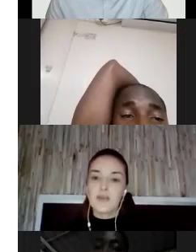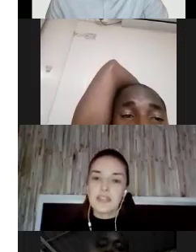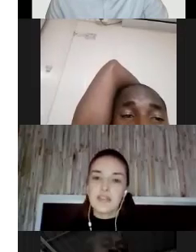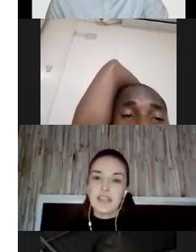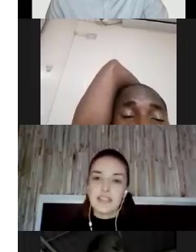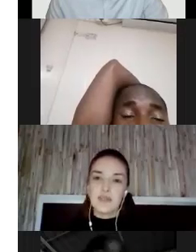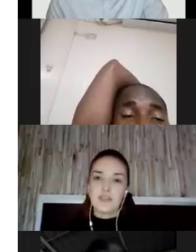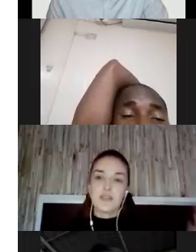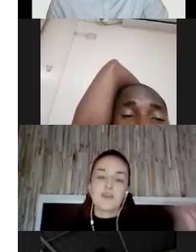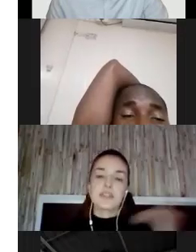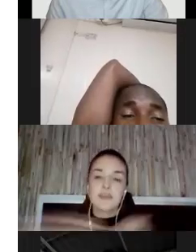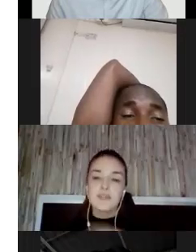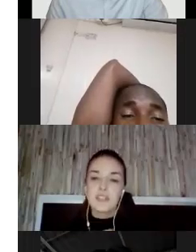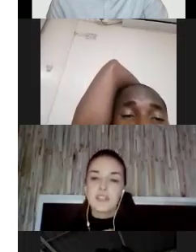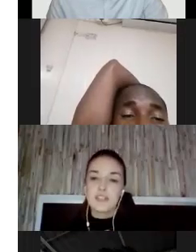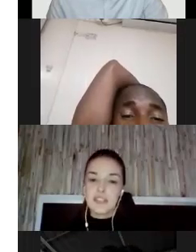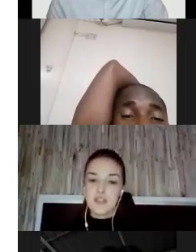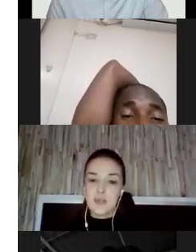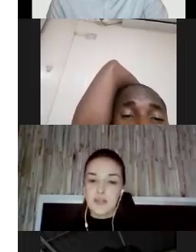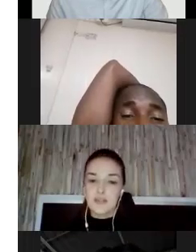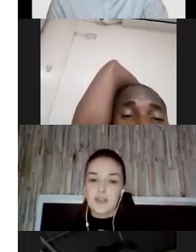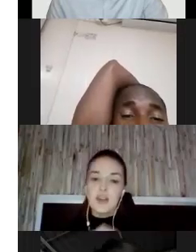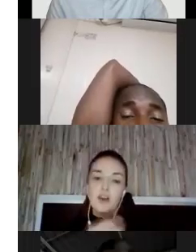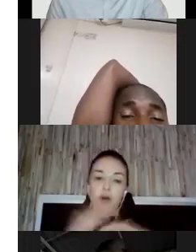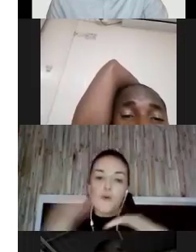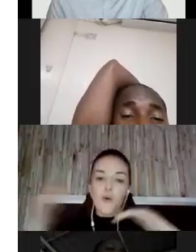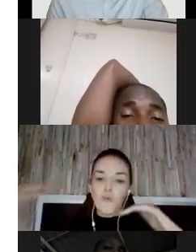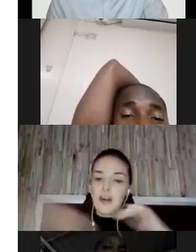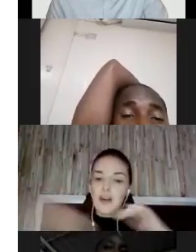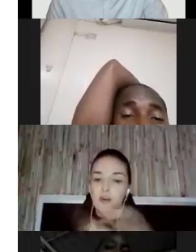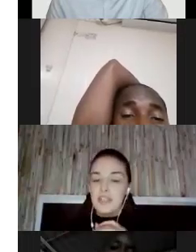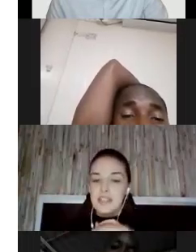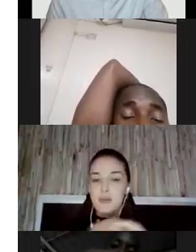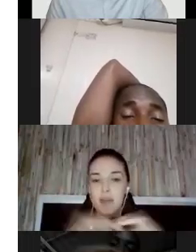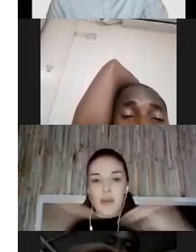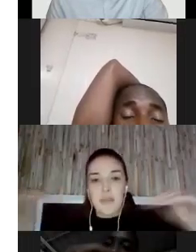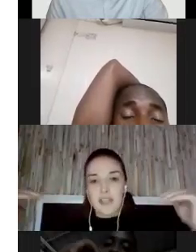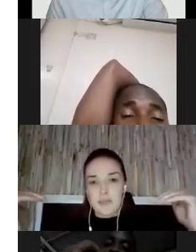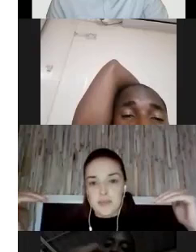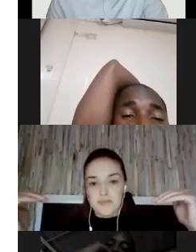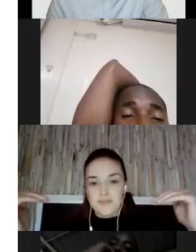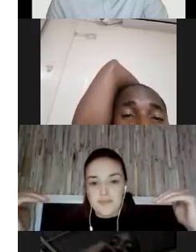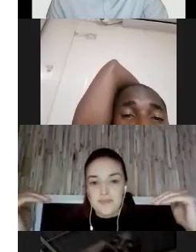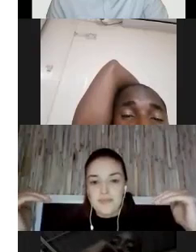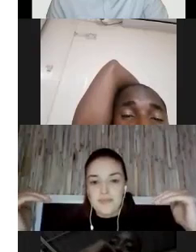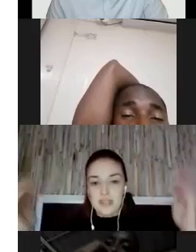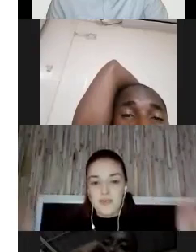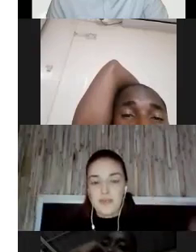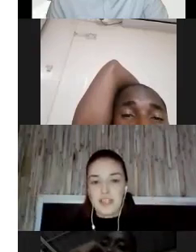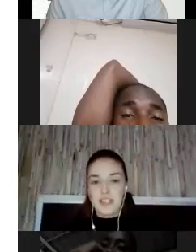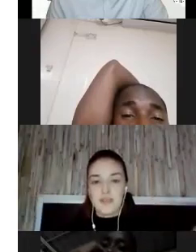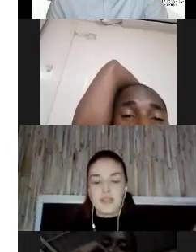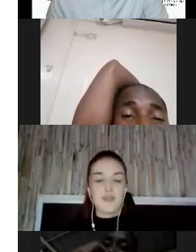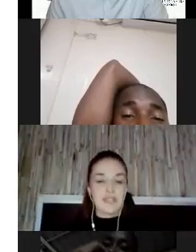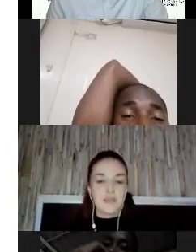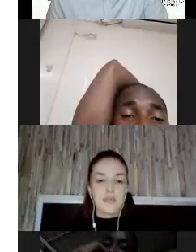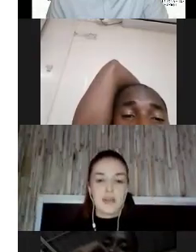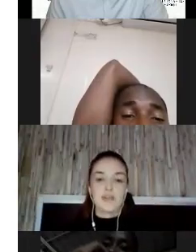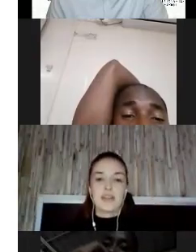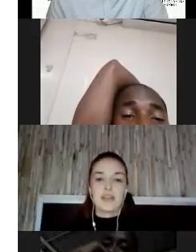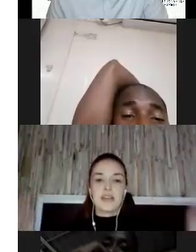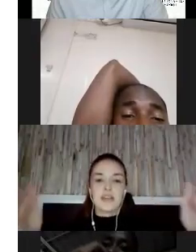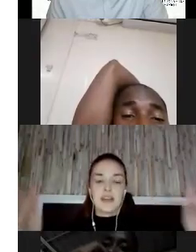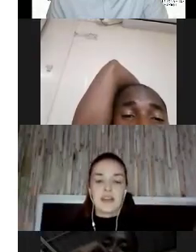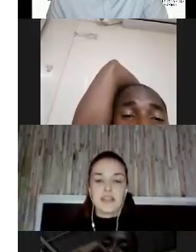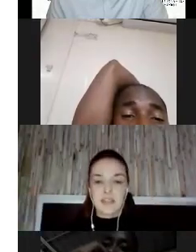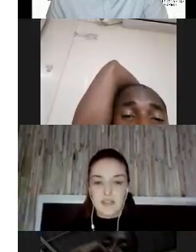é quando essa variação de deposição de sedimentos com a acomodação é a mesma. Então, eu vou dar um exemplo melhor